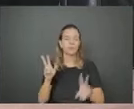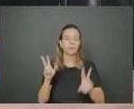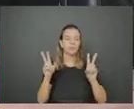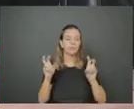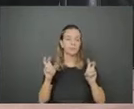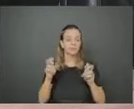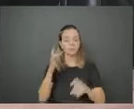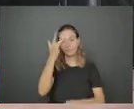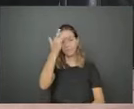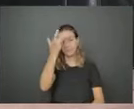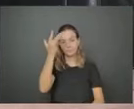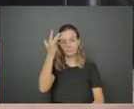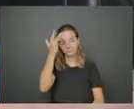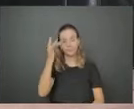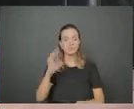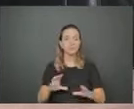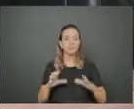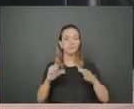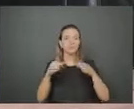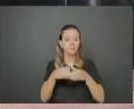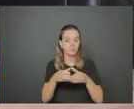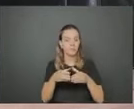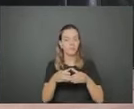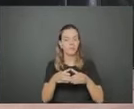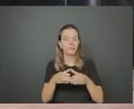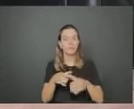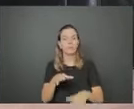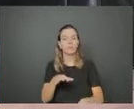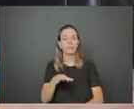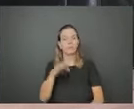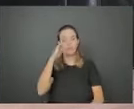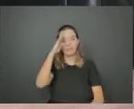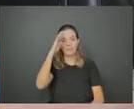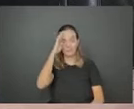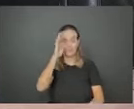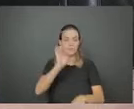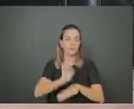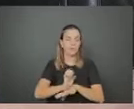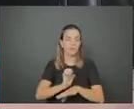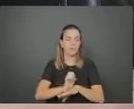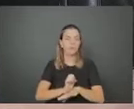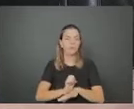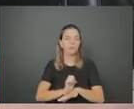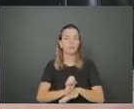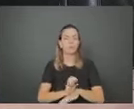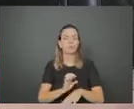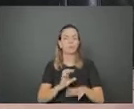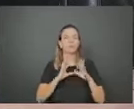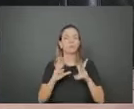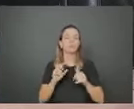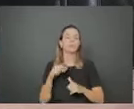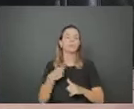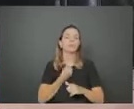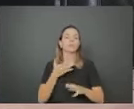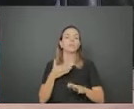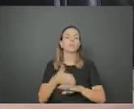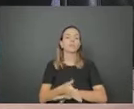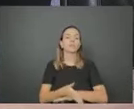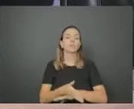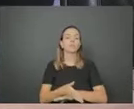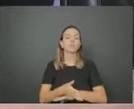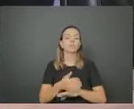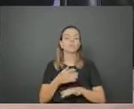do nosso militar estadual. Então, todos nós, quando entramos na Polícia Militar, Bombeiro Militar, Polícia